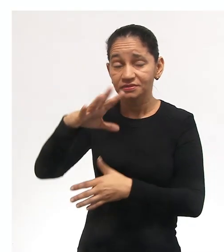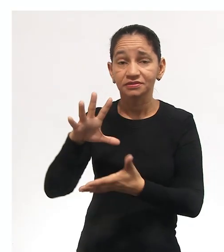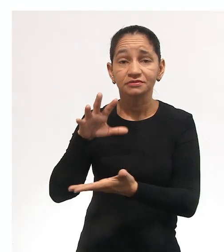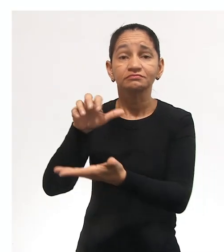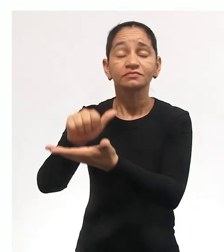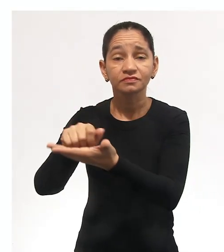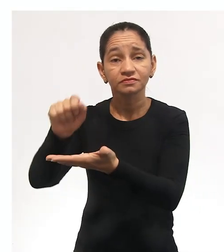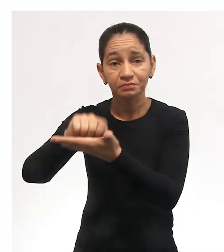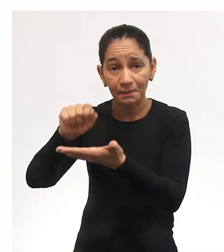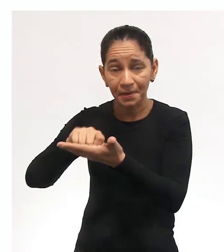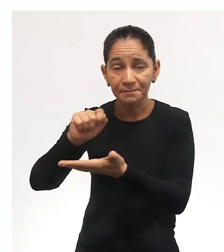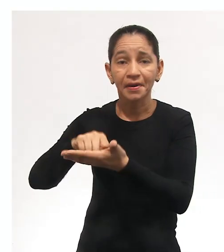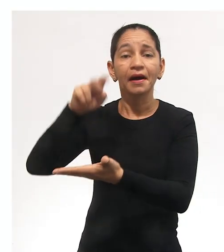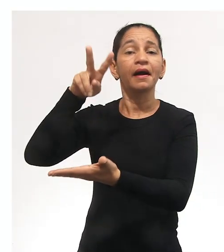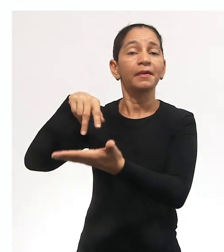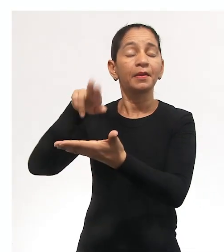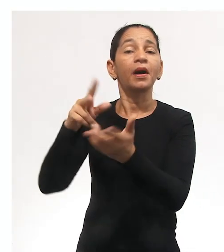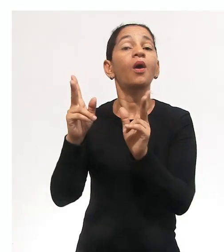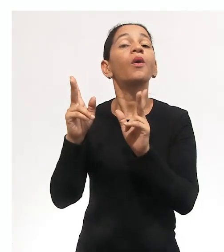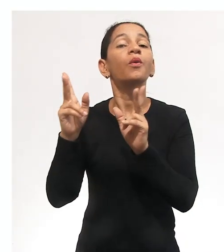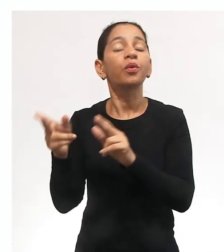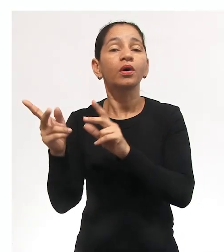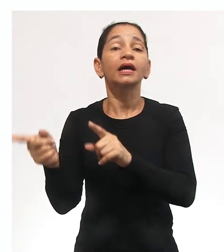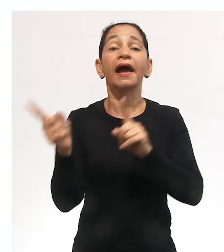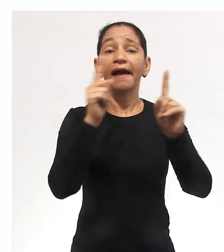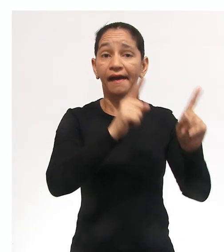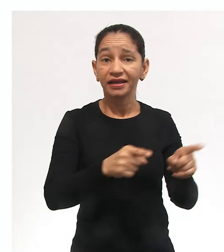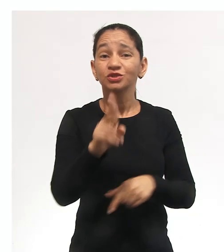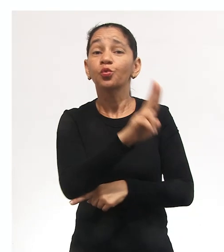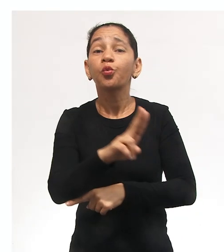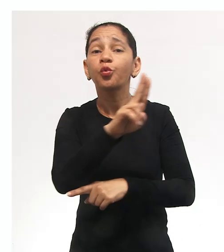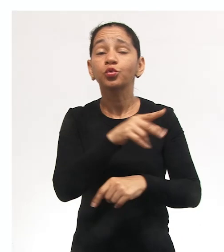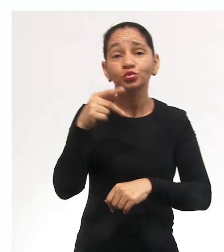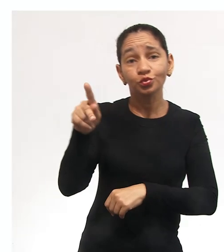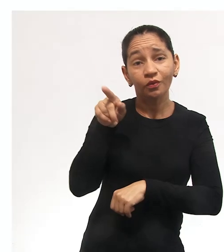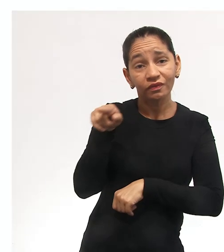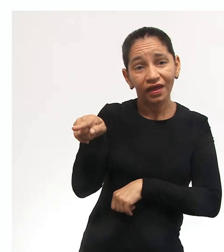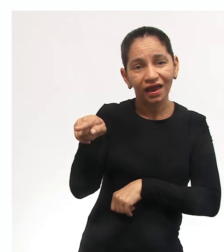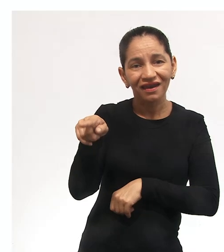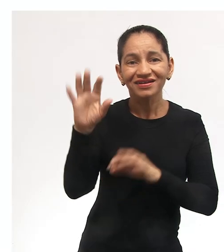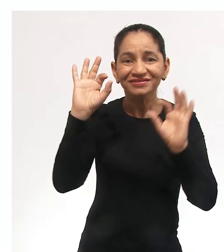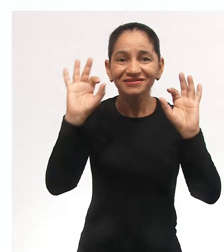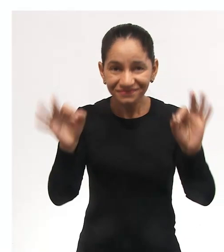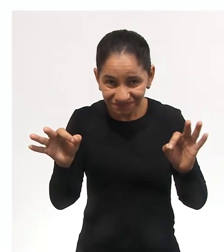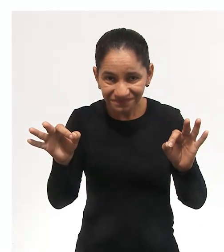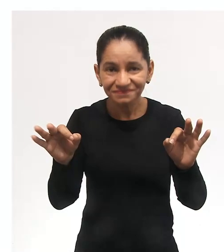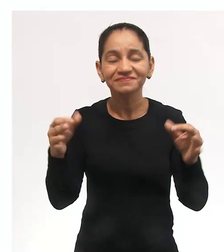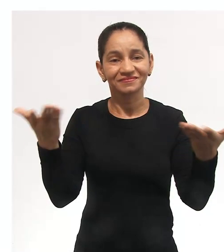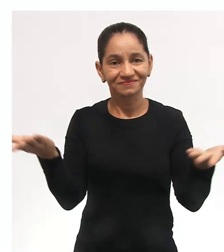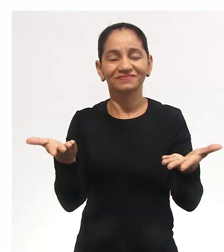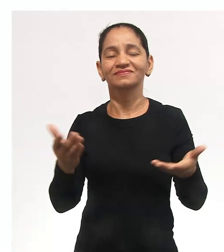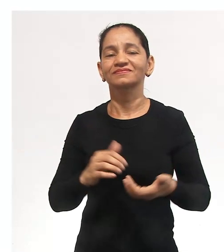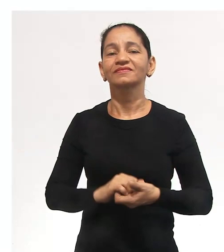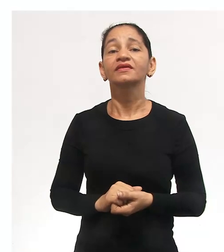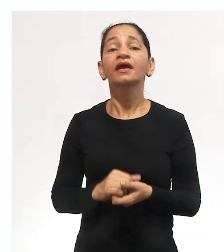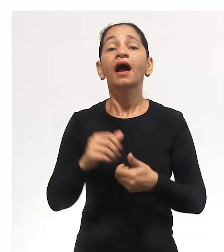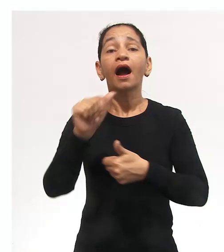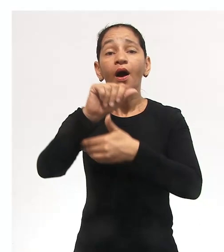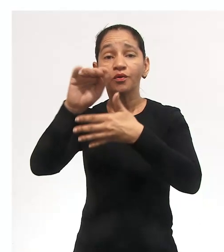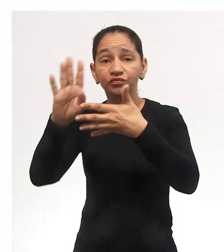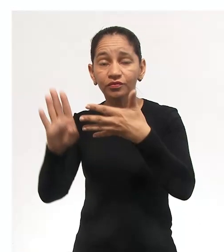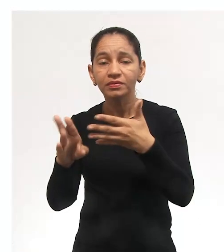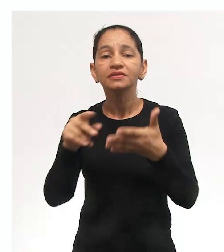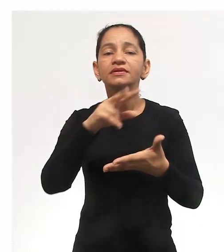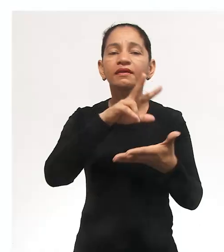escrita; letramento, uso social e funcional da leitura e da escrita.